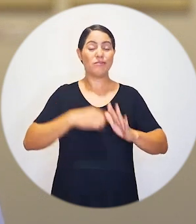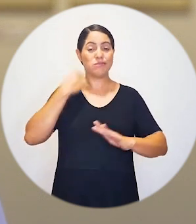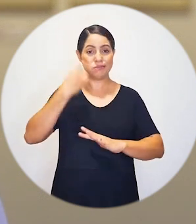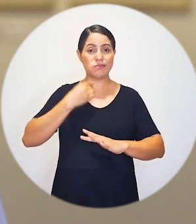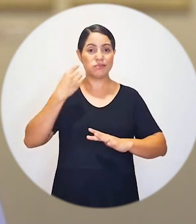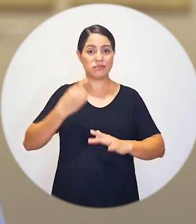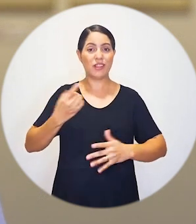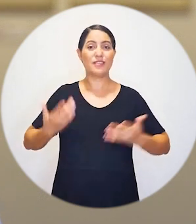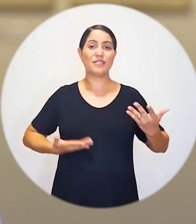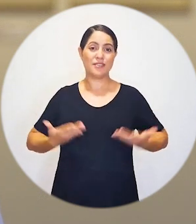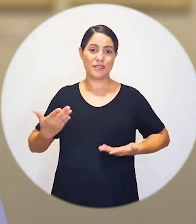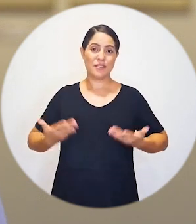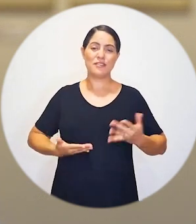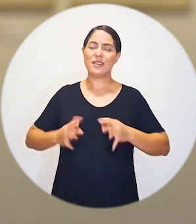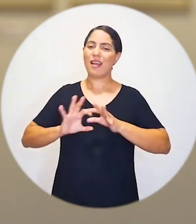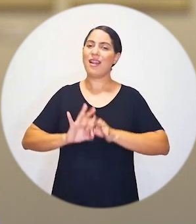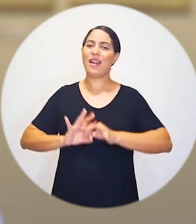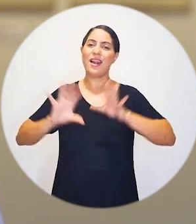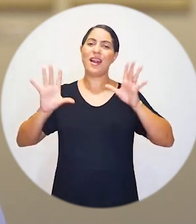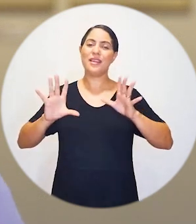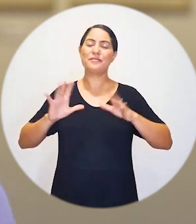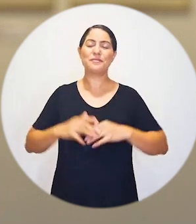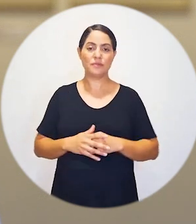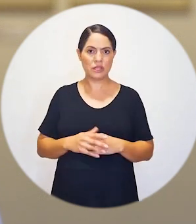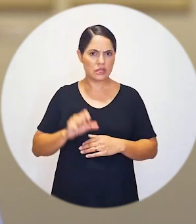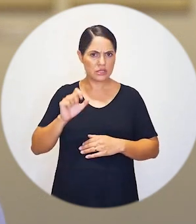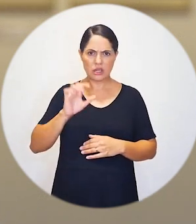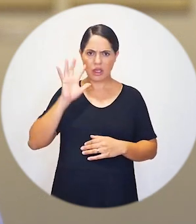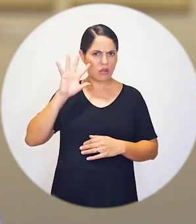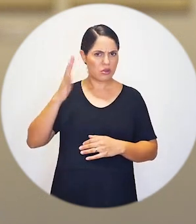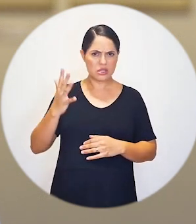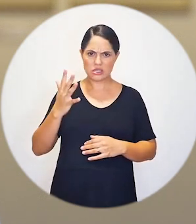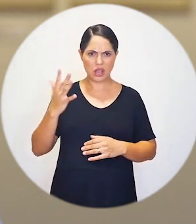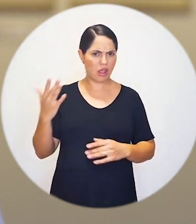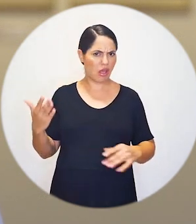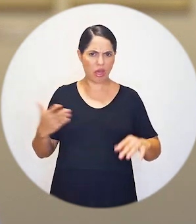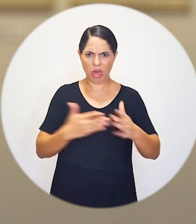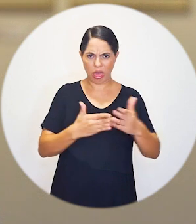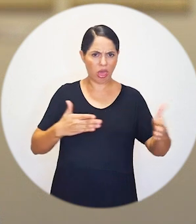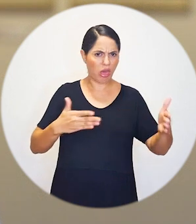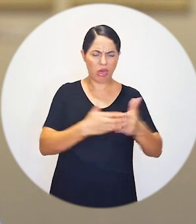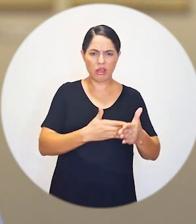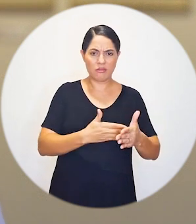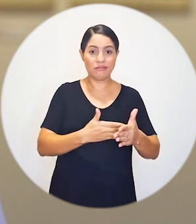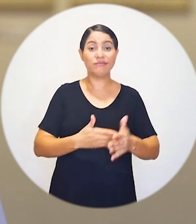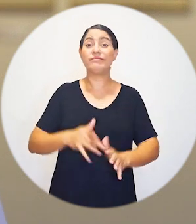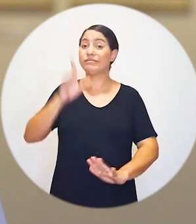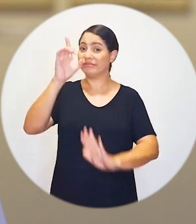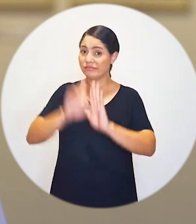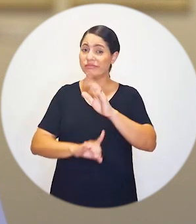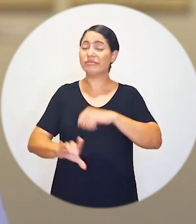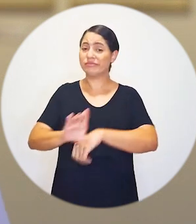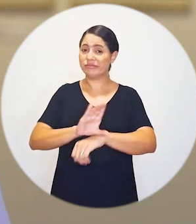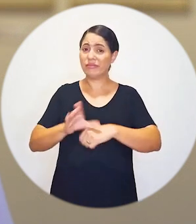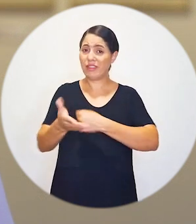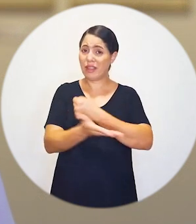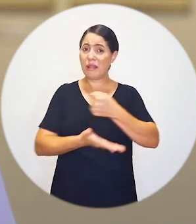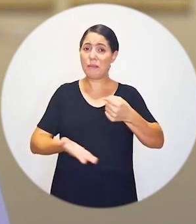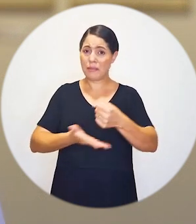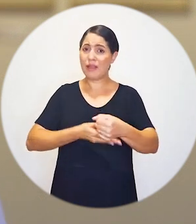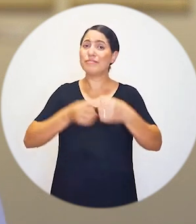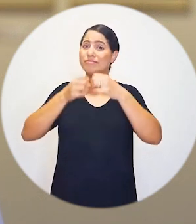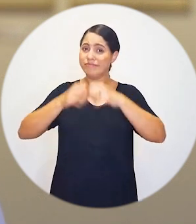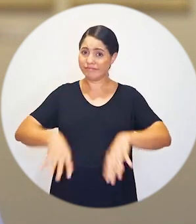defesa da prerrogativa de livre exercício da profissão. Se violada, a cidadania e direitos constitucionais